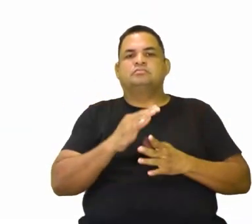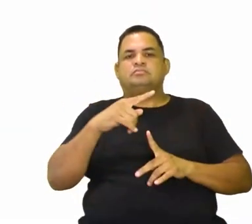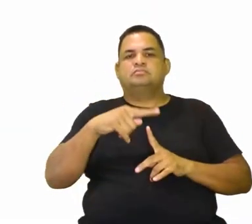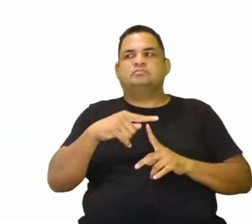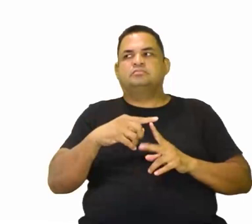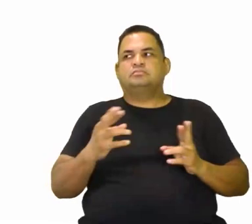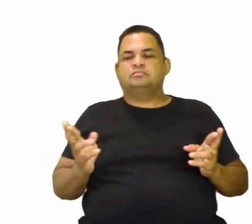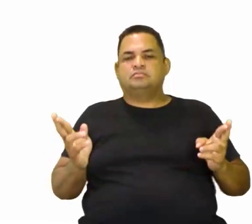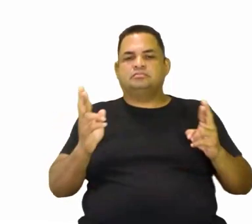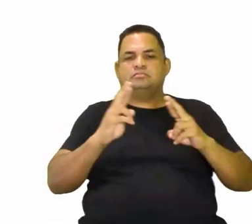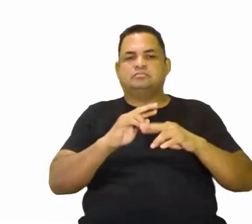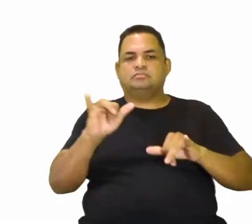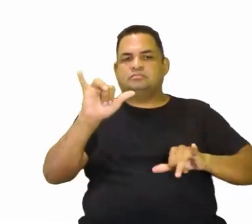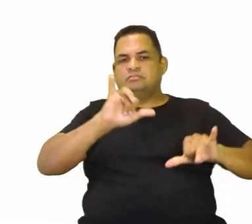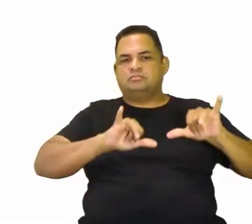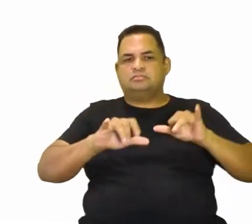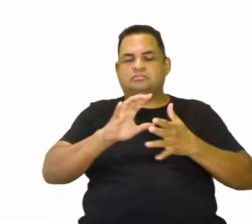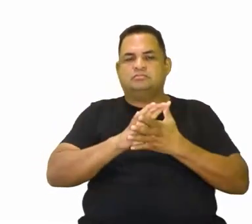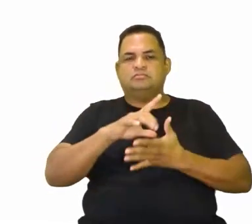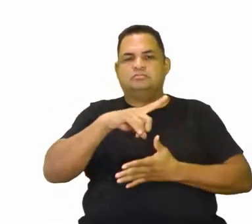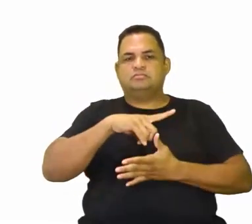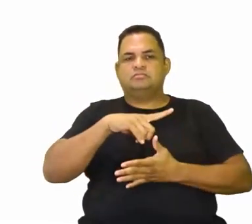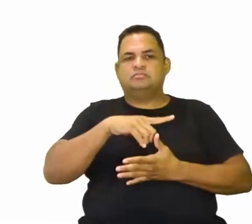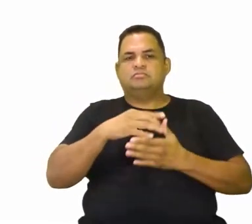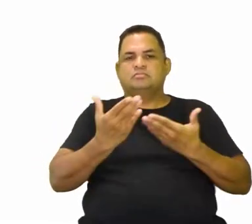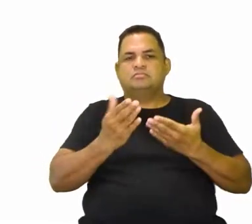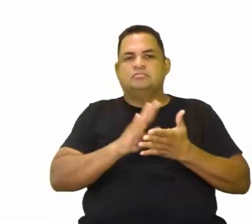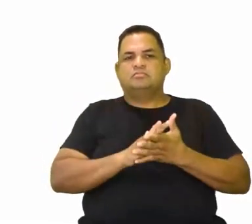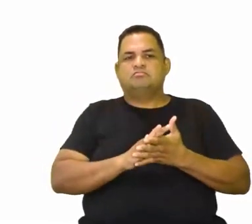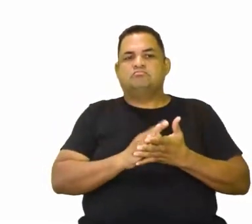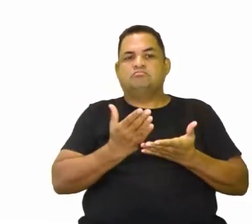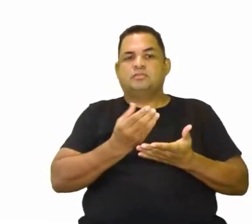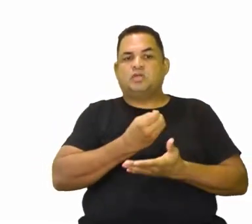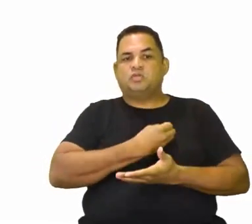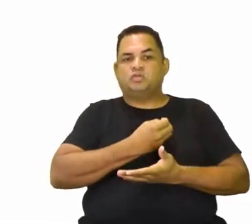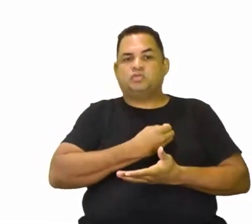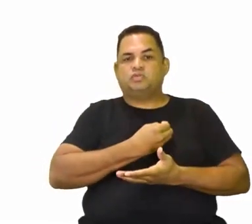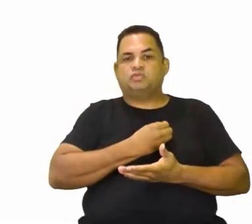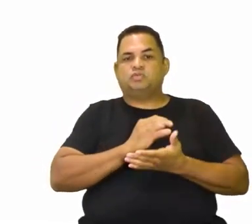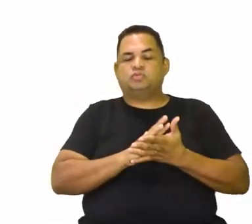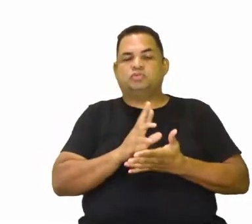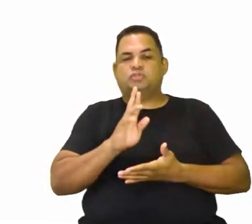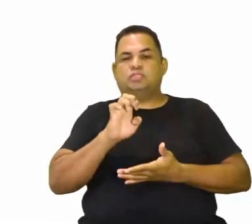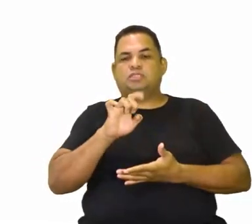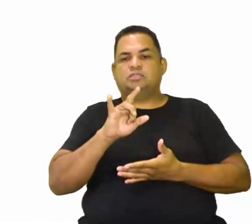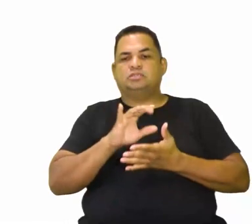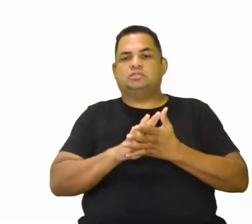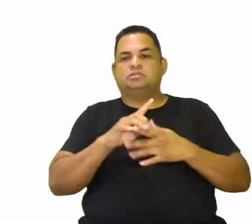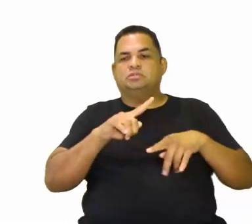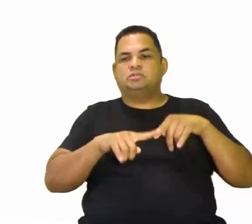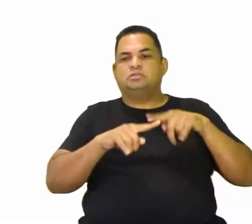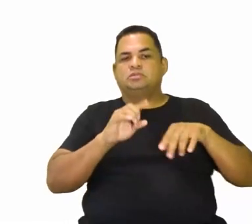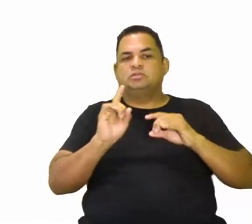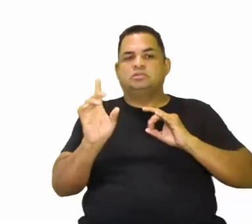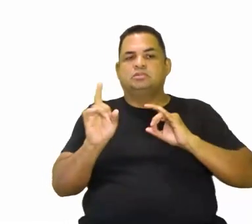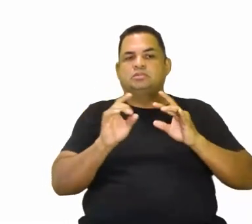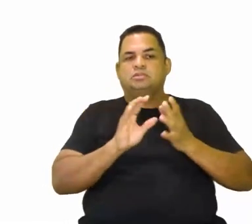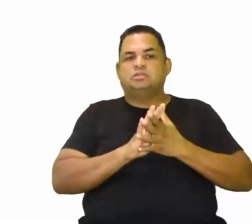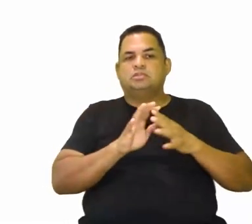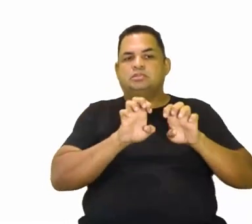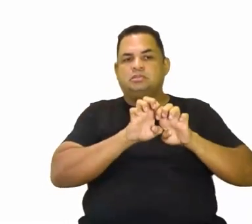químicas que existem. De acordo com o número de reagentes e produtos em cada lado da